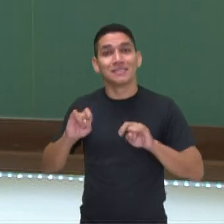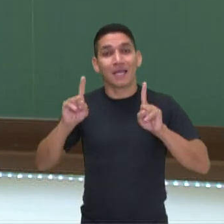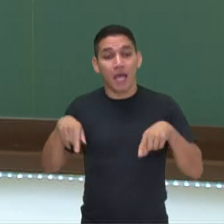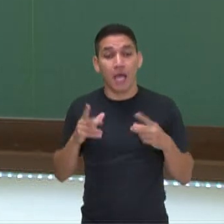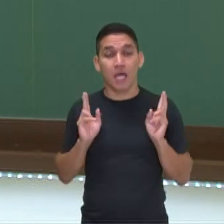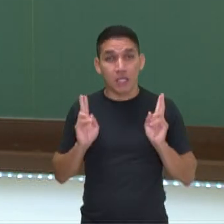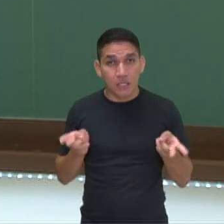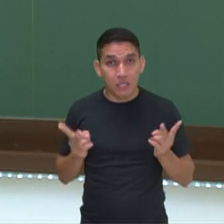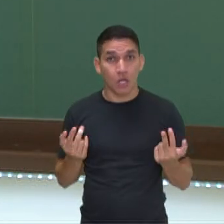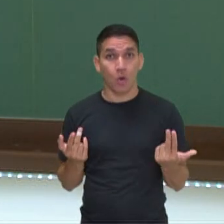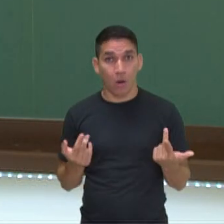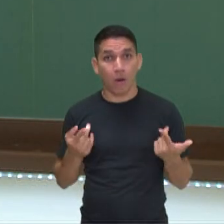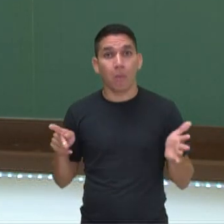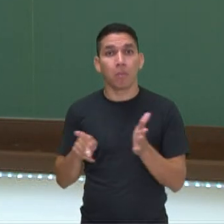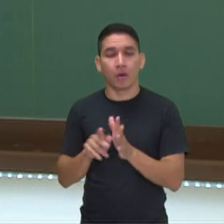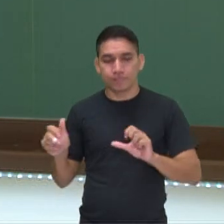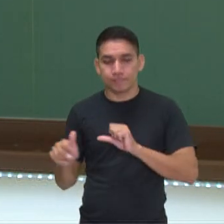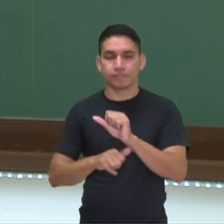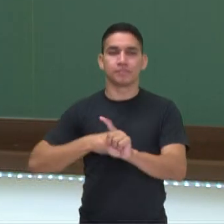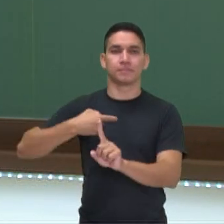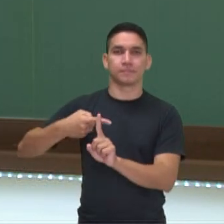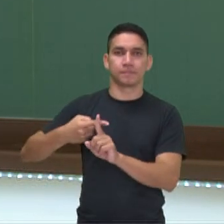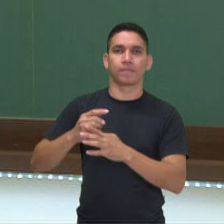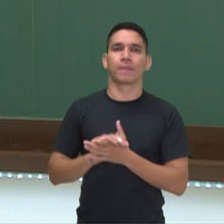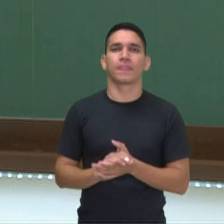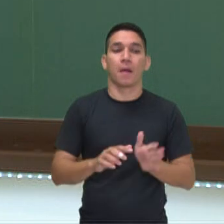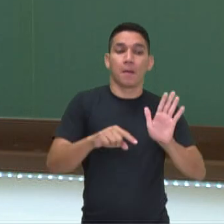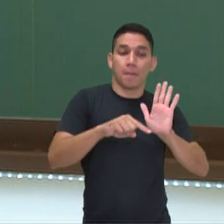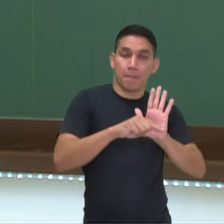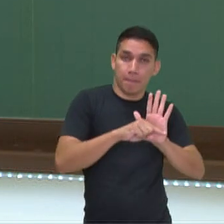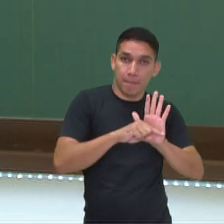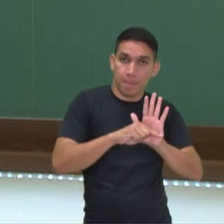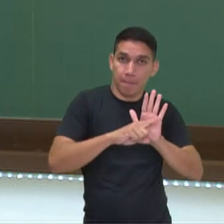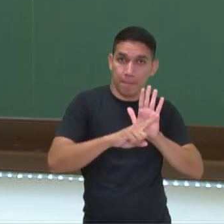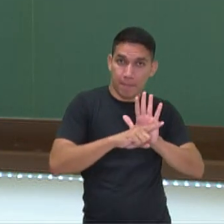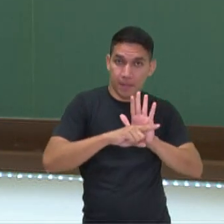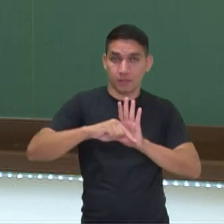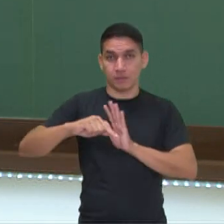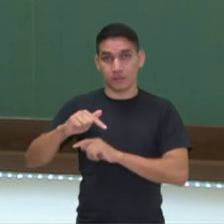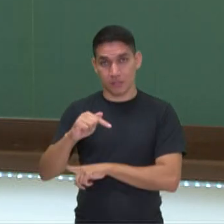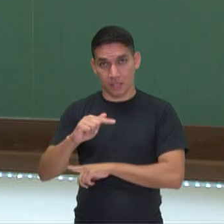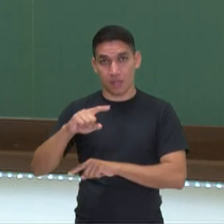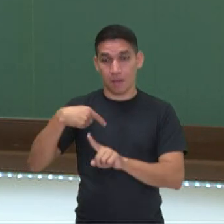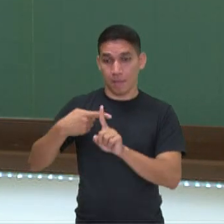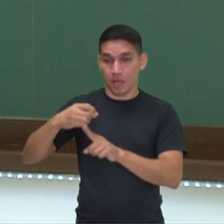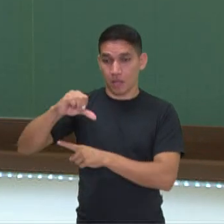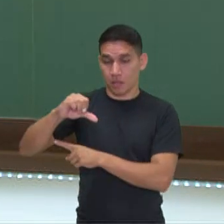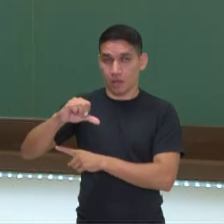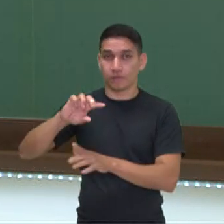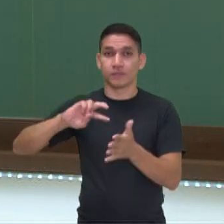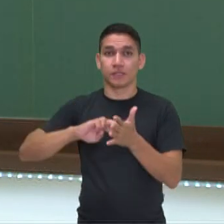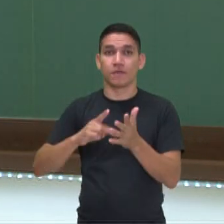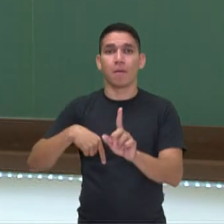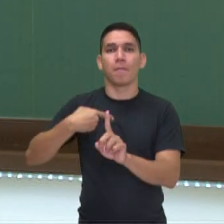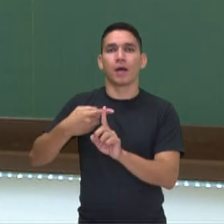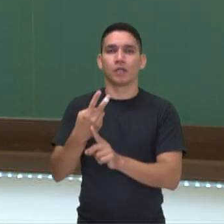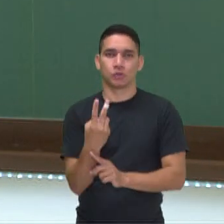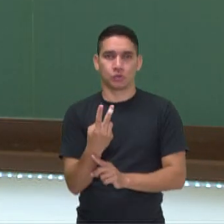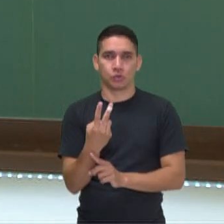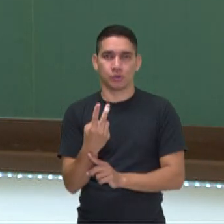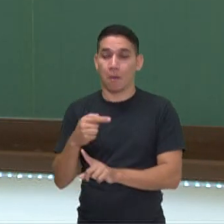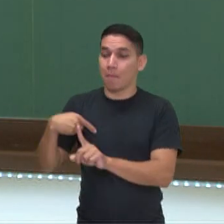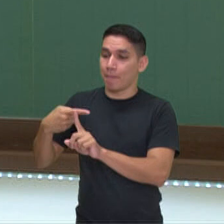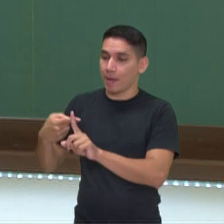você transforma em mais. Menos 7 mais 9, mais 2, né? E mais 2 mais